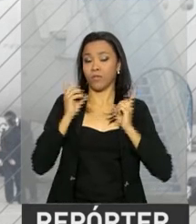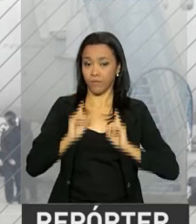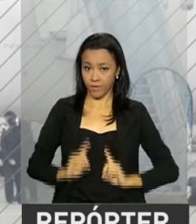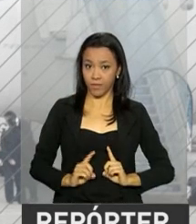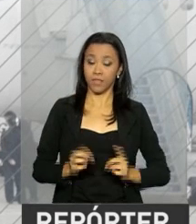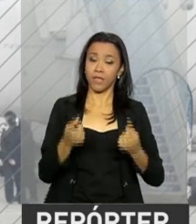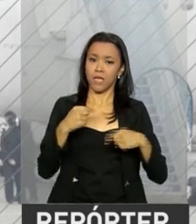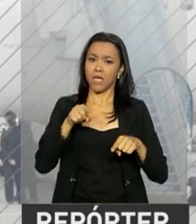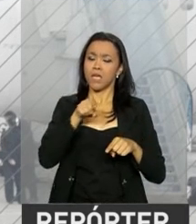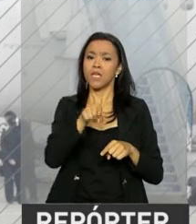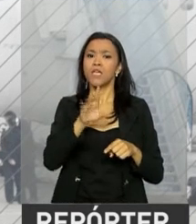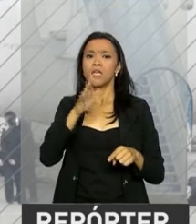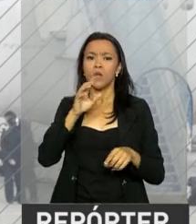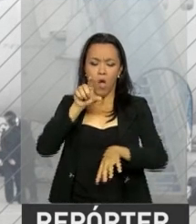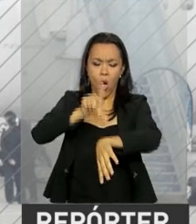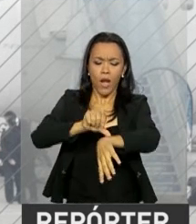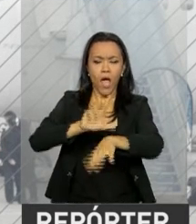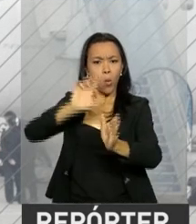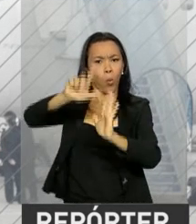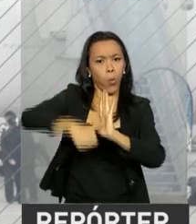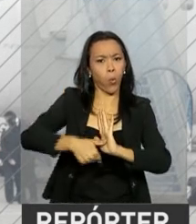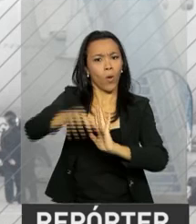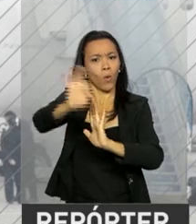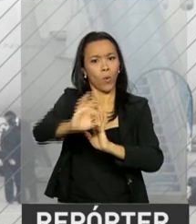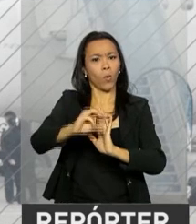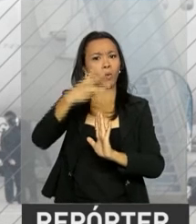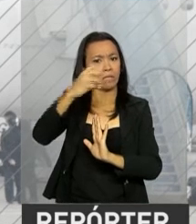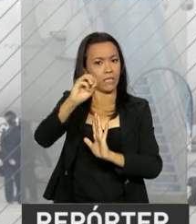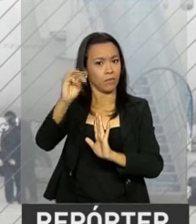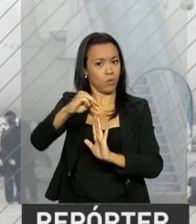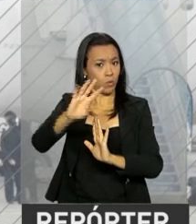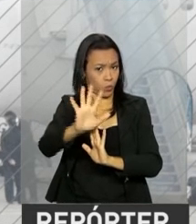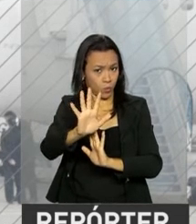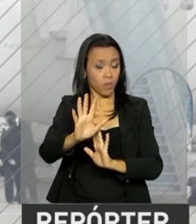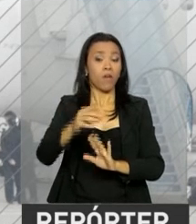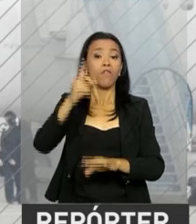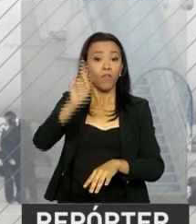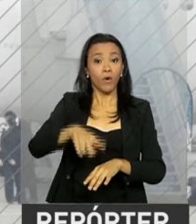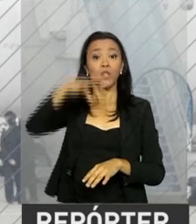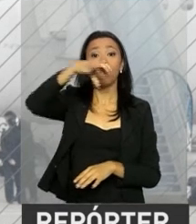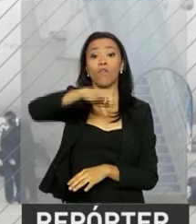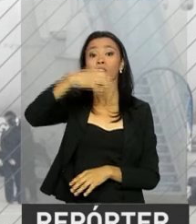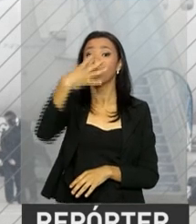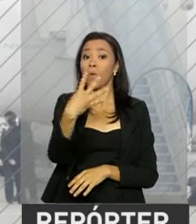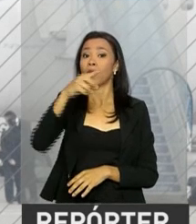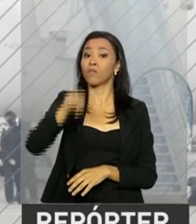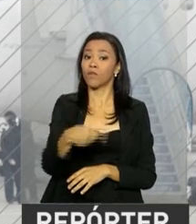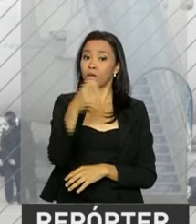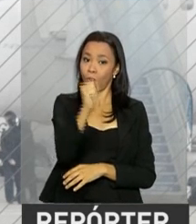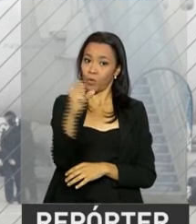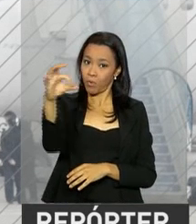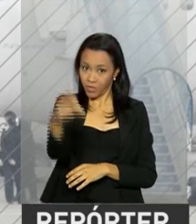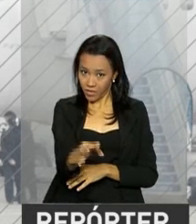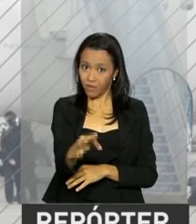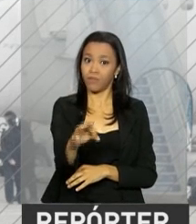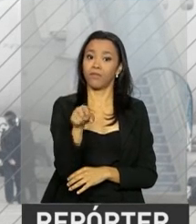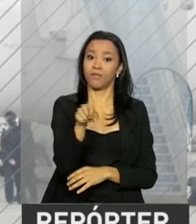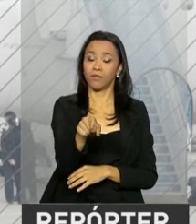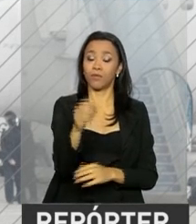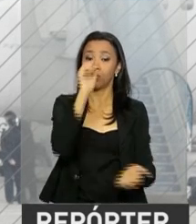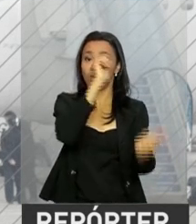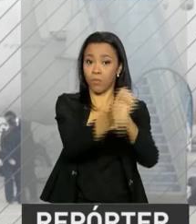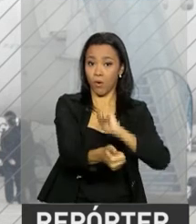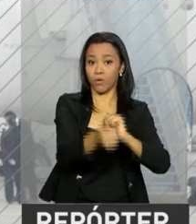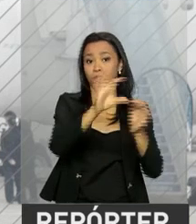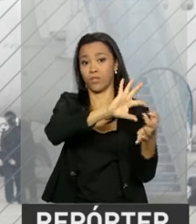pontualidade quando os atrasos não ultrapassam os 30 minutos foi de 94,8 por cento nos jogos olímpicos